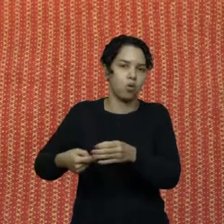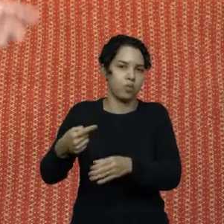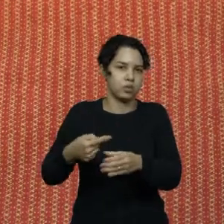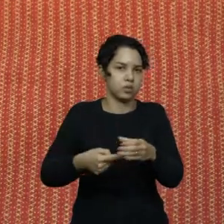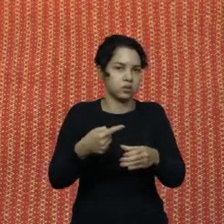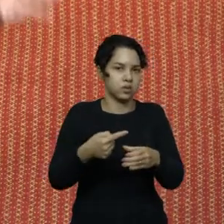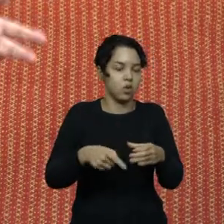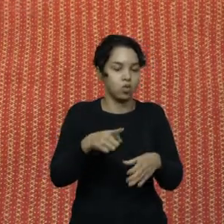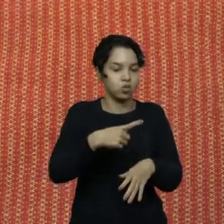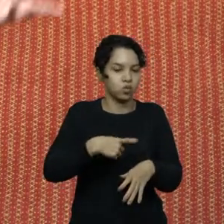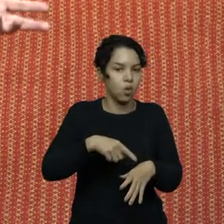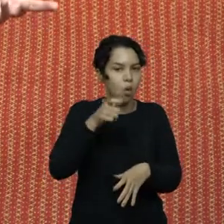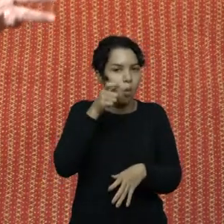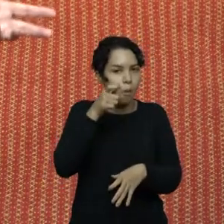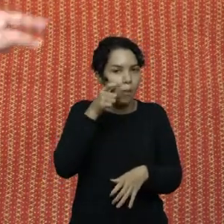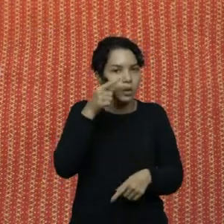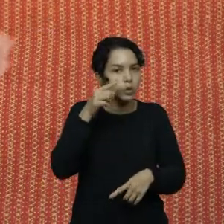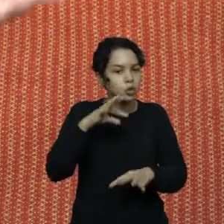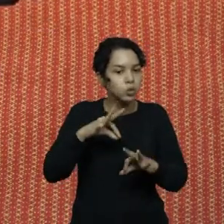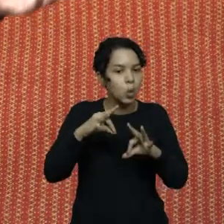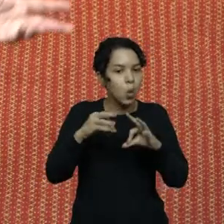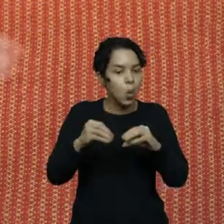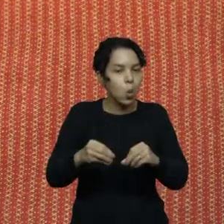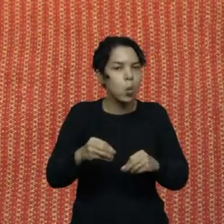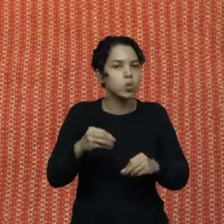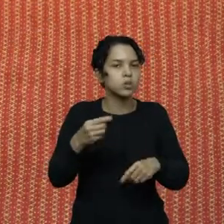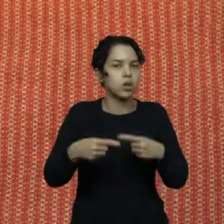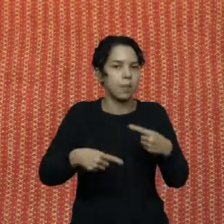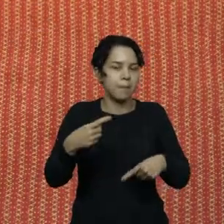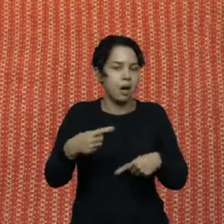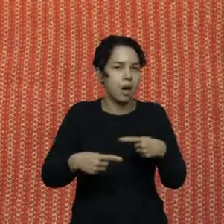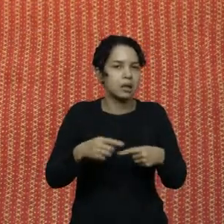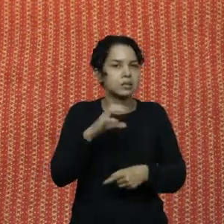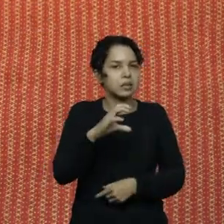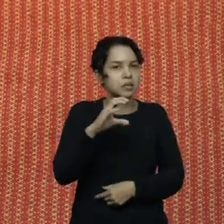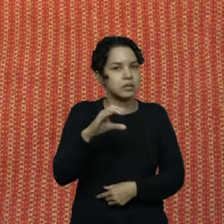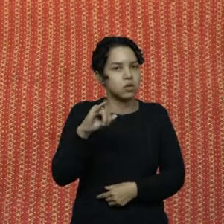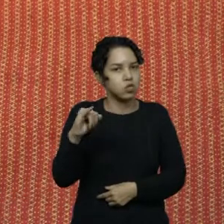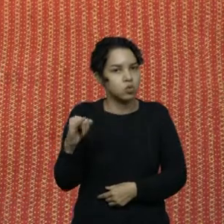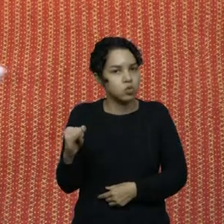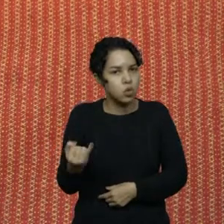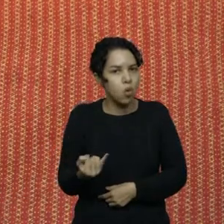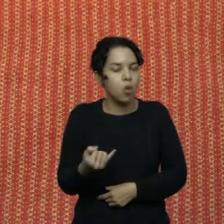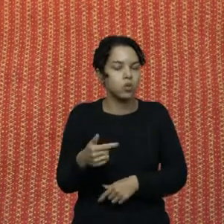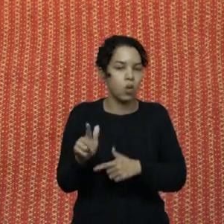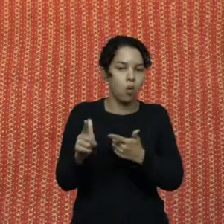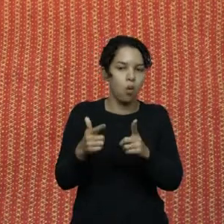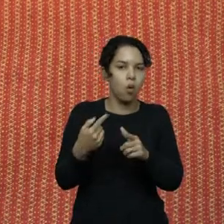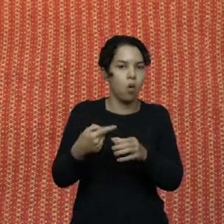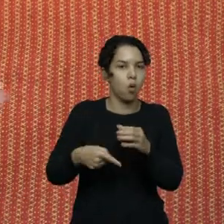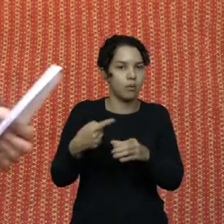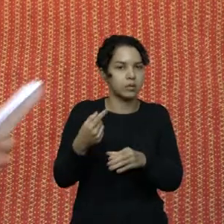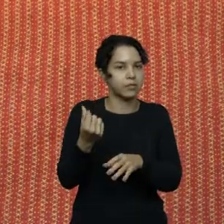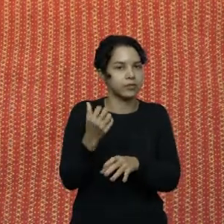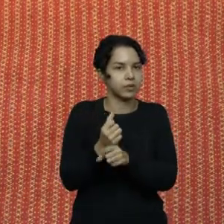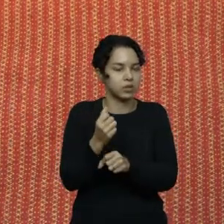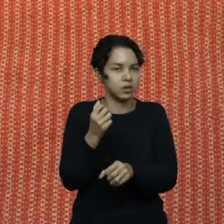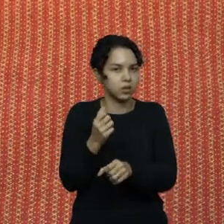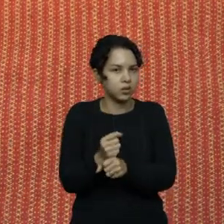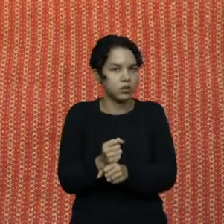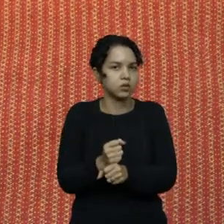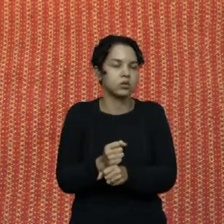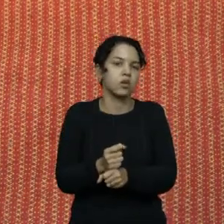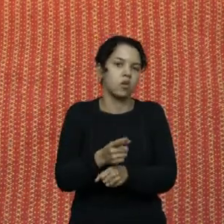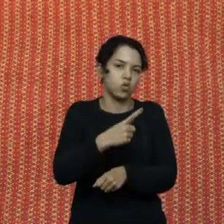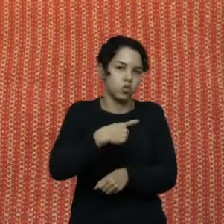todo o debate que é feito na ccj e nas comissões principalmente de finanças o e